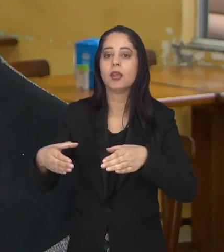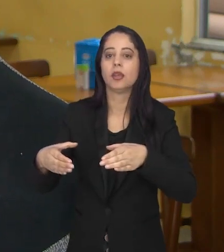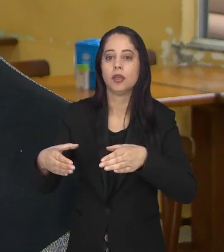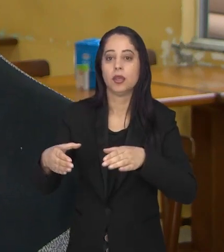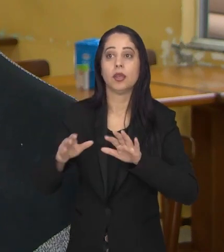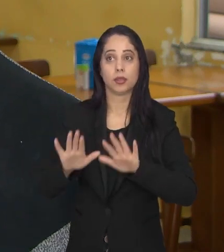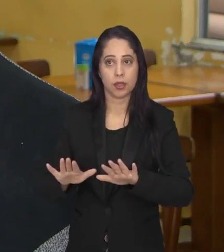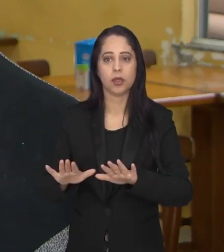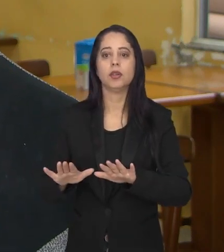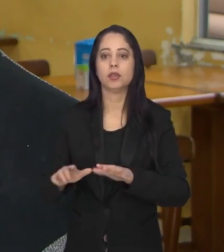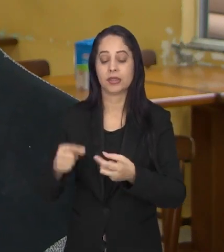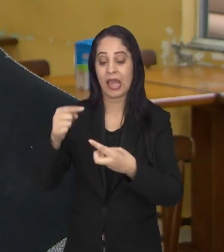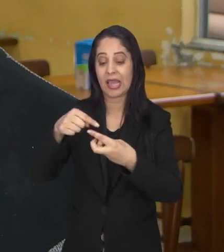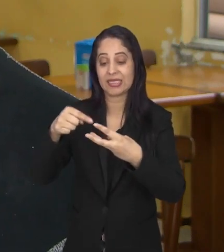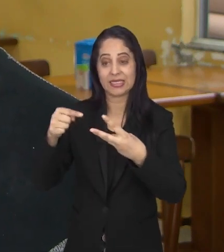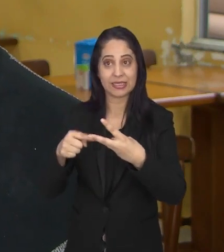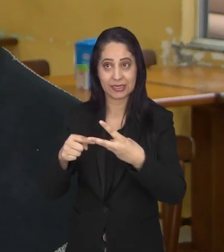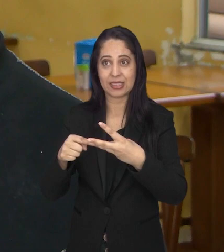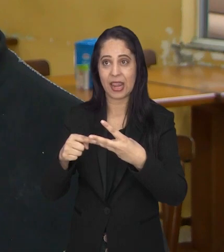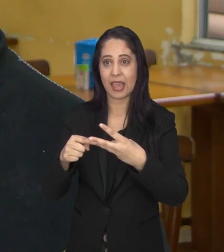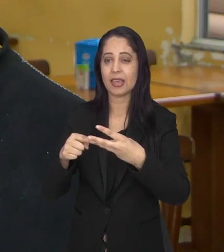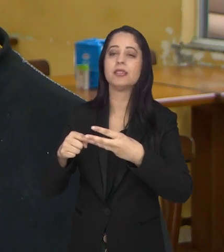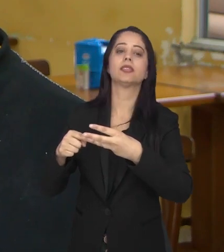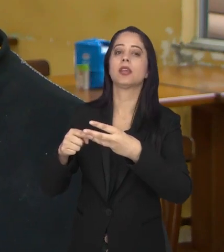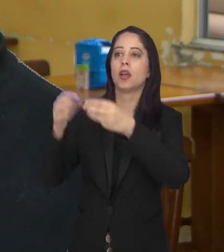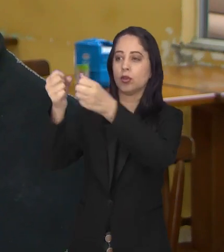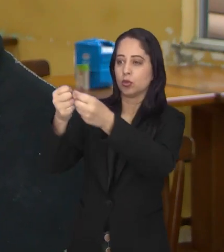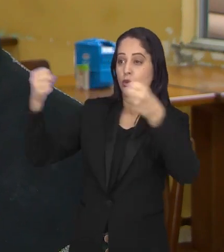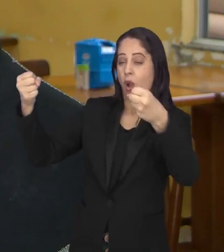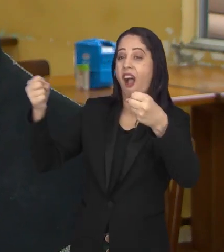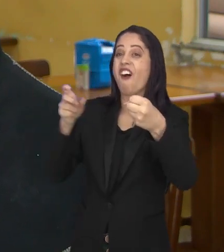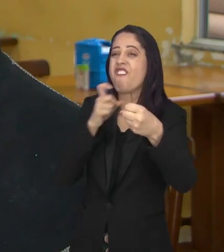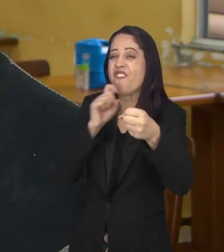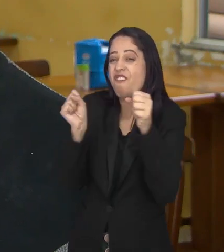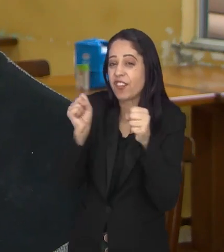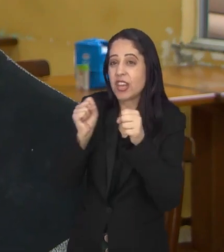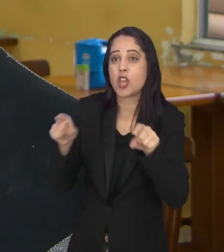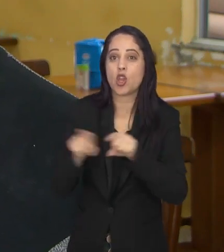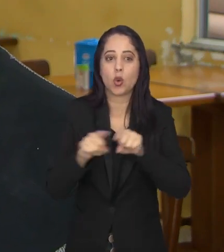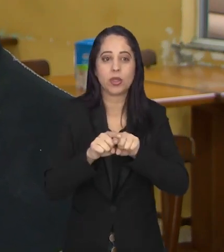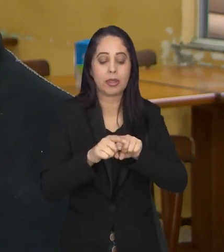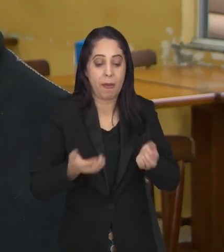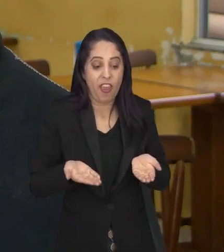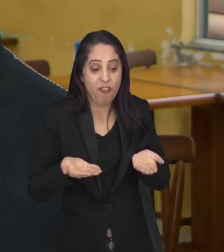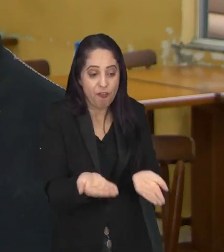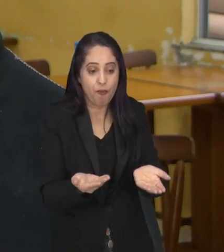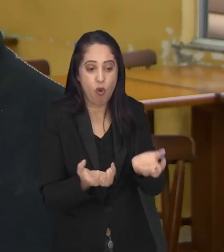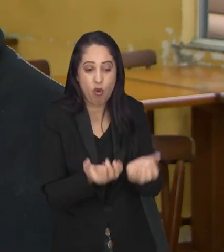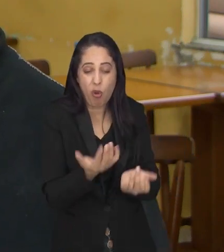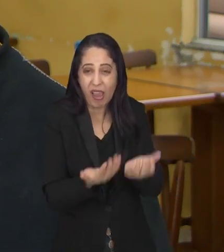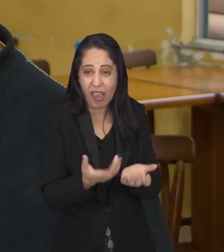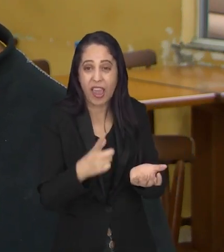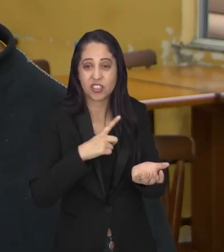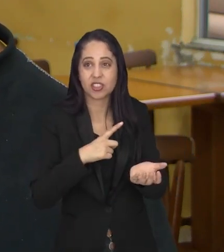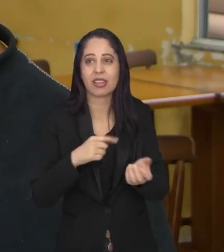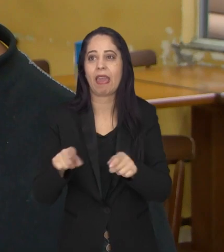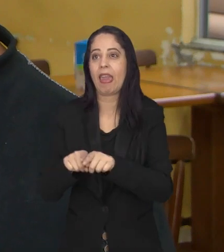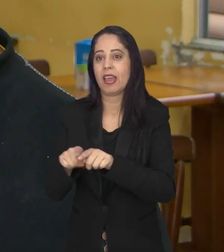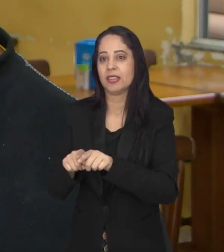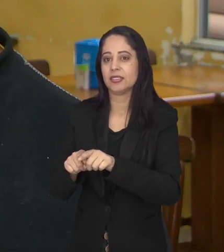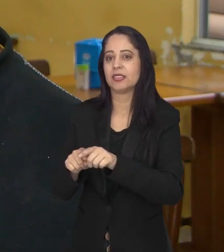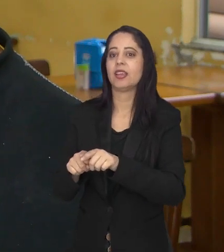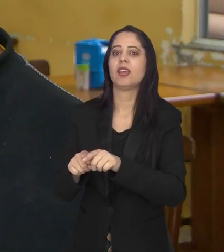também, principalmente quando o assunto é energia elétrica. A conta de luz chega a R$ 3.000 por mês. Já tem assim mais